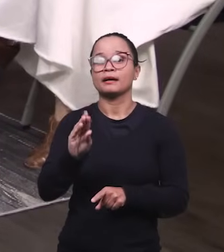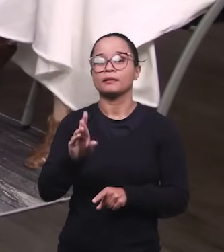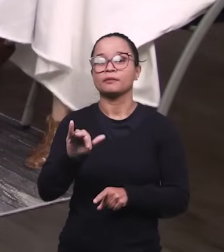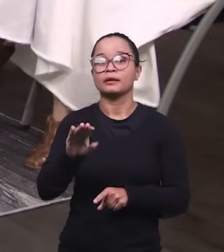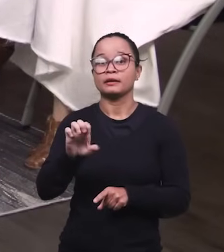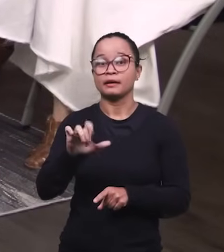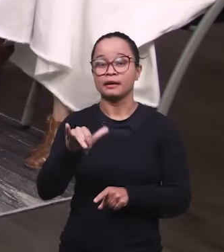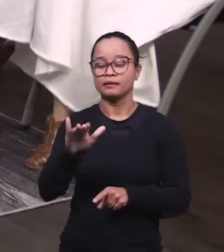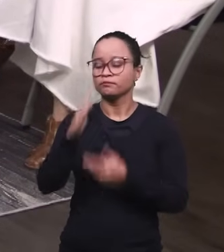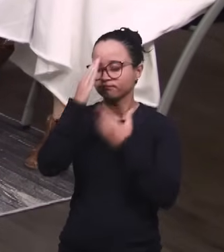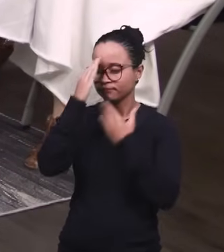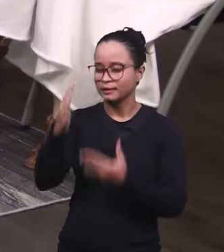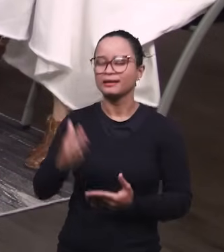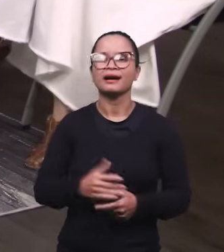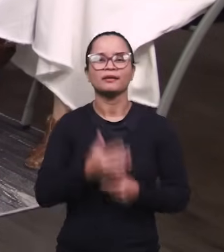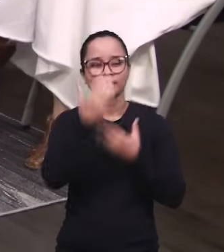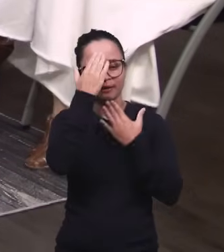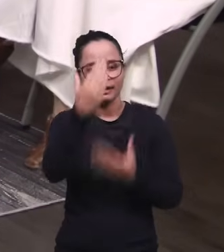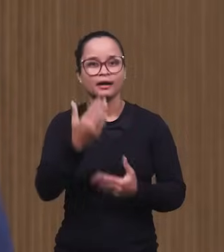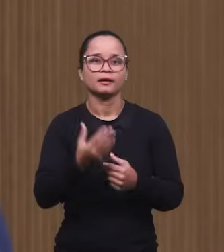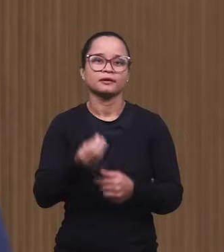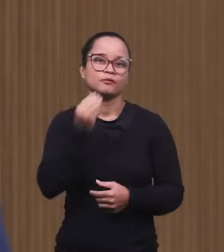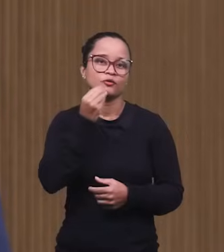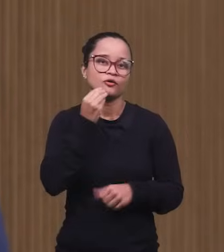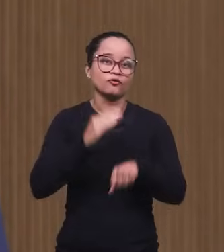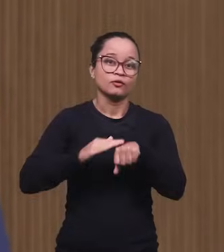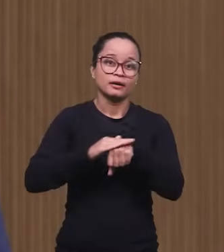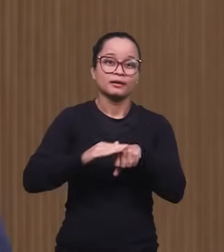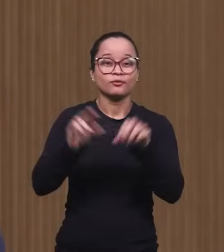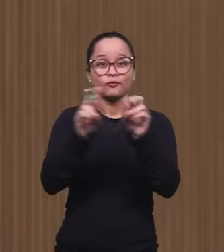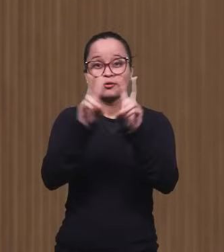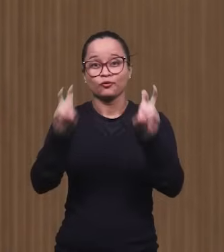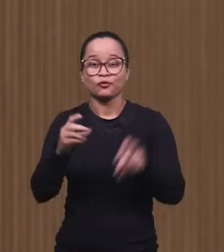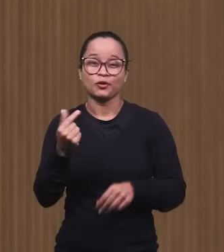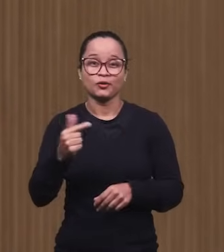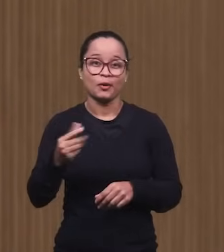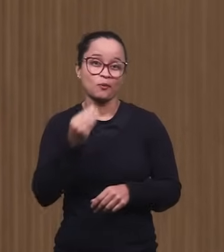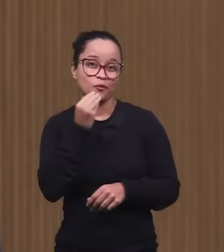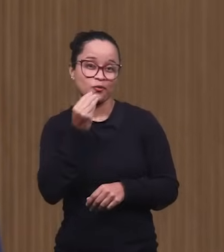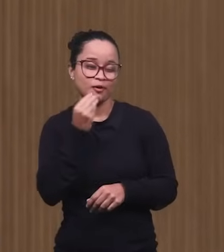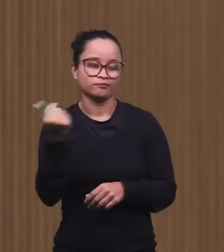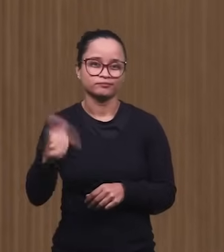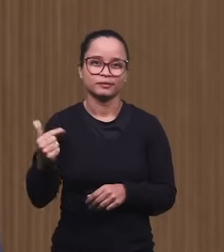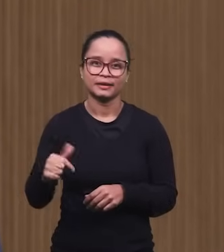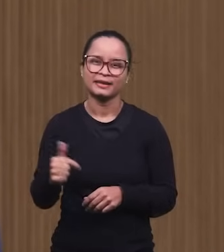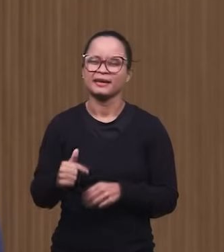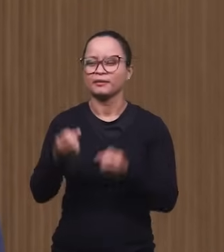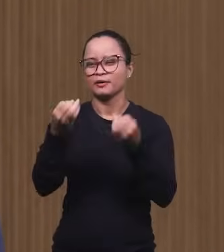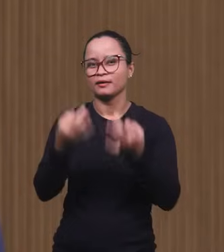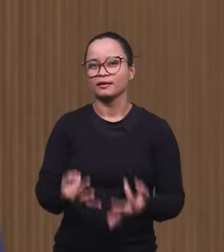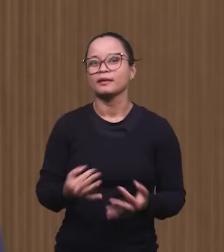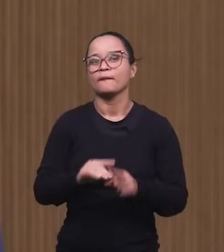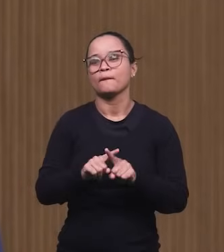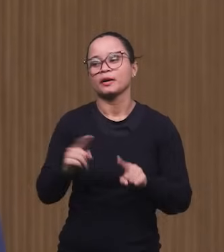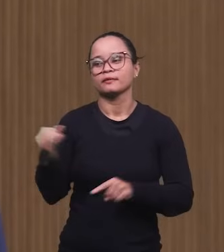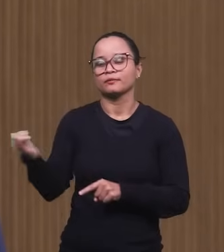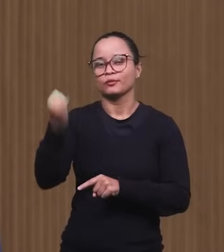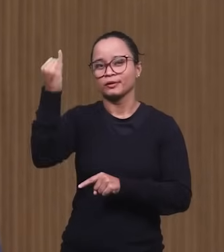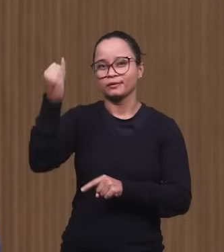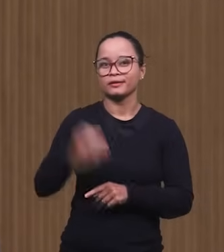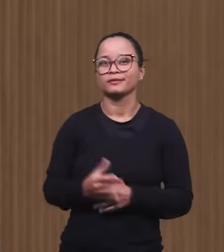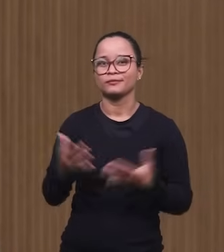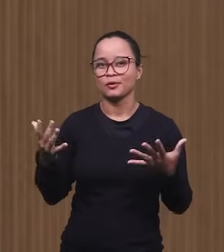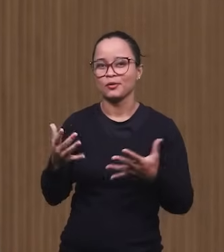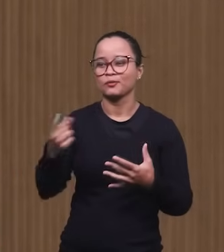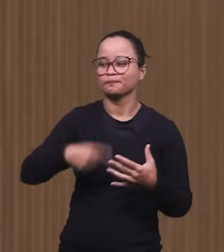aqui, conversar. Às vezes, né, são assuntos que às vezes a gente não tem tanta oportunidade de estar abordando, né? Tão importante para os